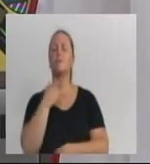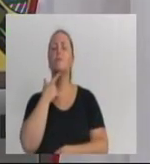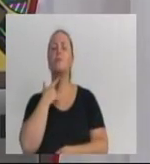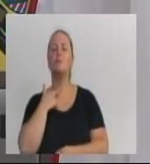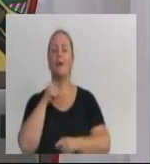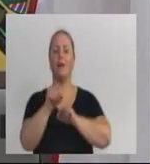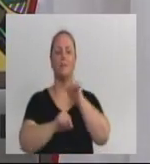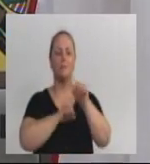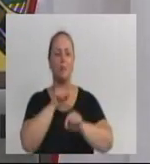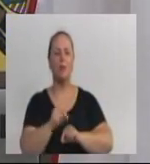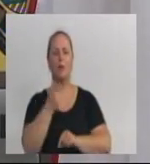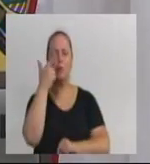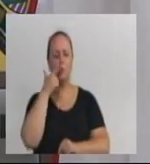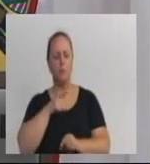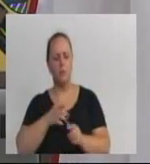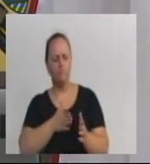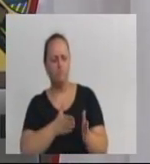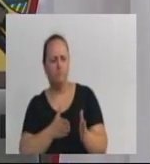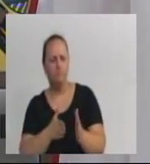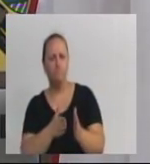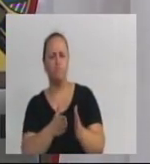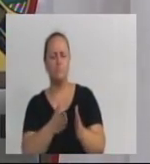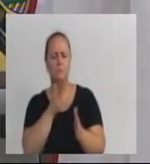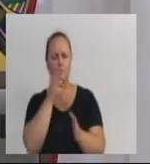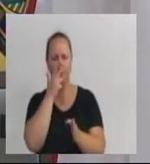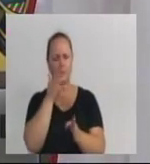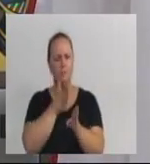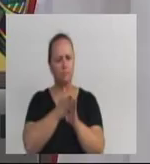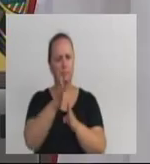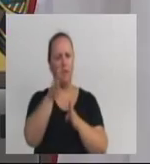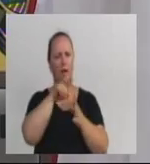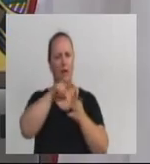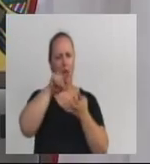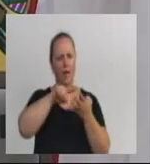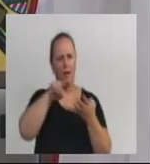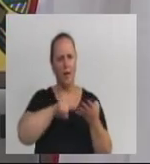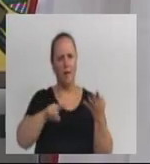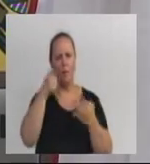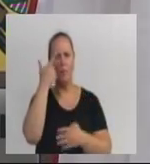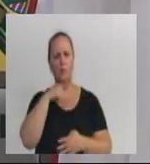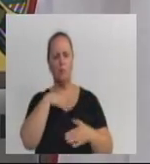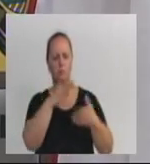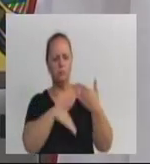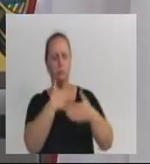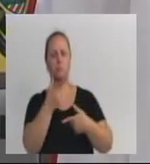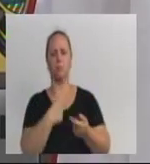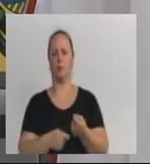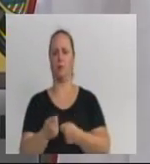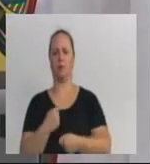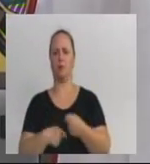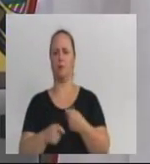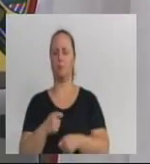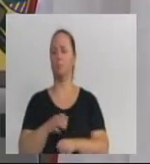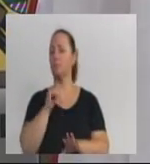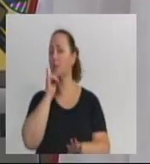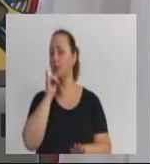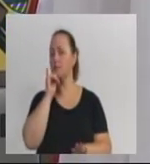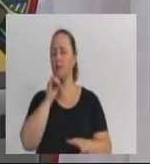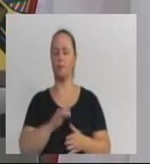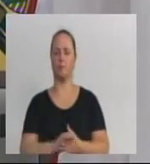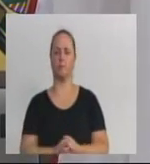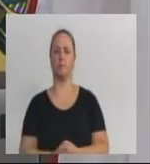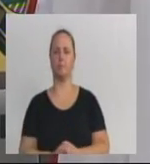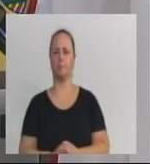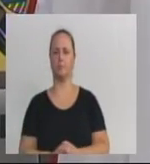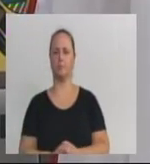definir linhas de ou eixos de desenvolvimento econômico. Vou citar um deles. Muitas